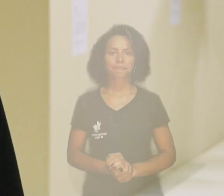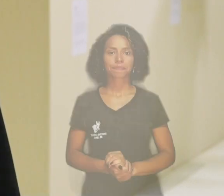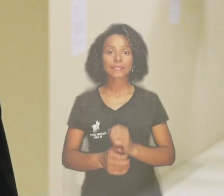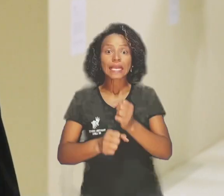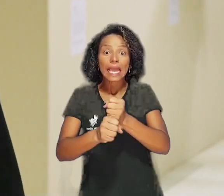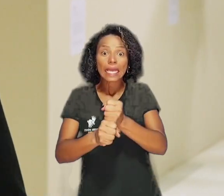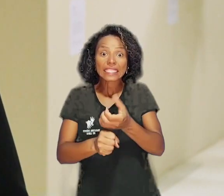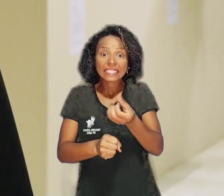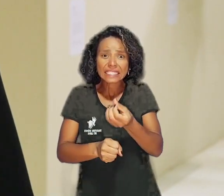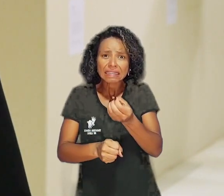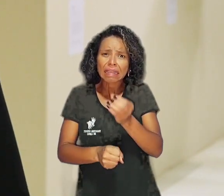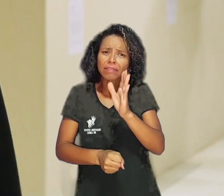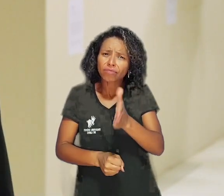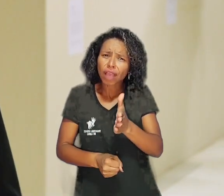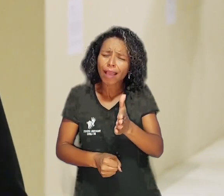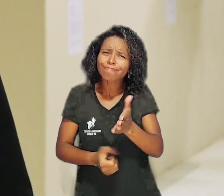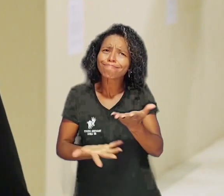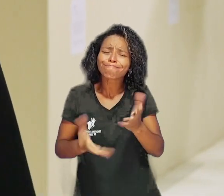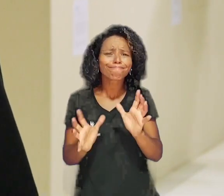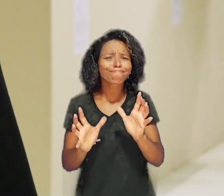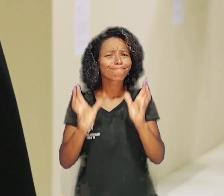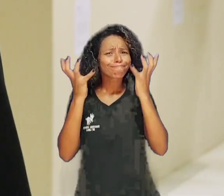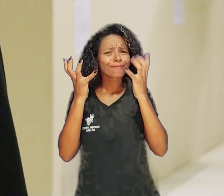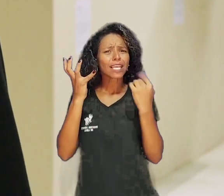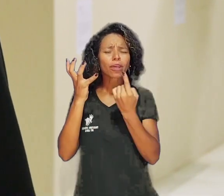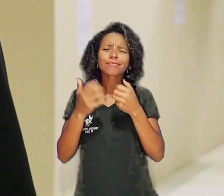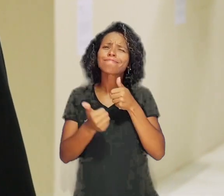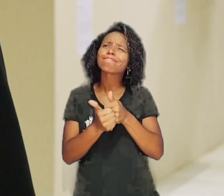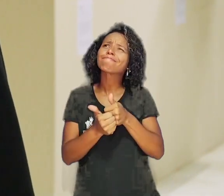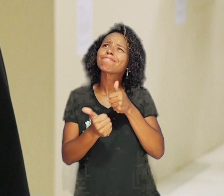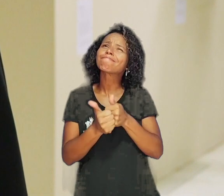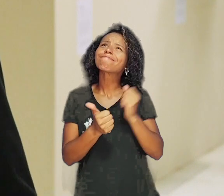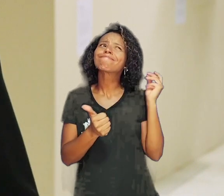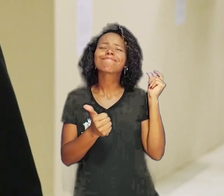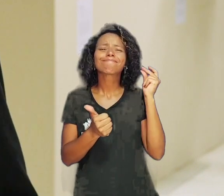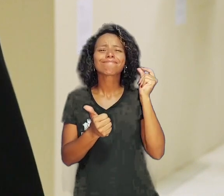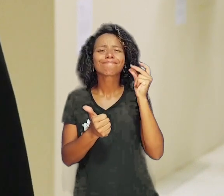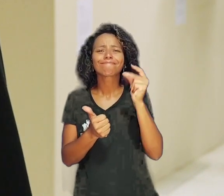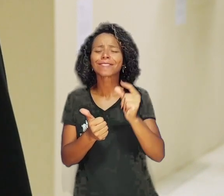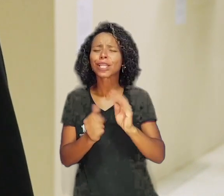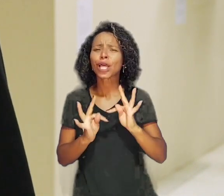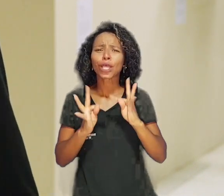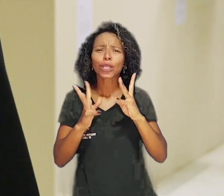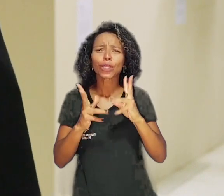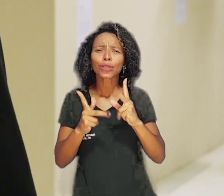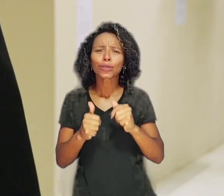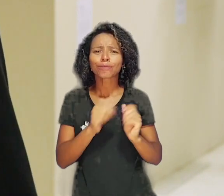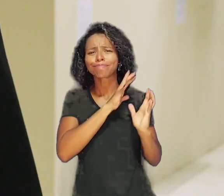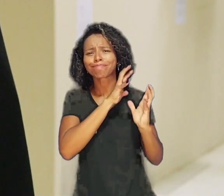É um momento de pensar em tudo que se passou na nossa história. Quando Juscelino Kubitschek,